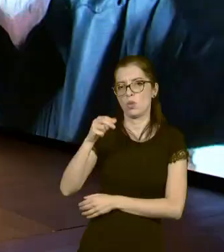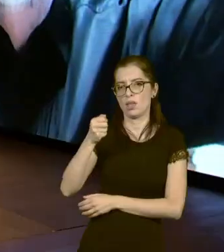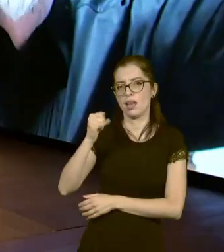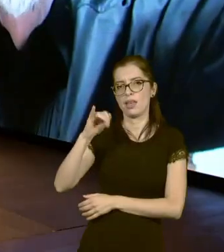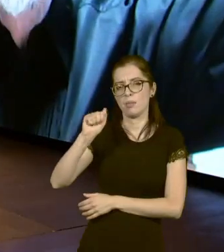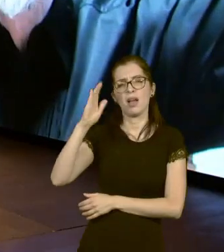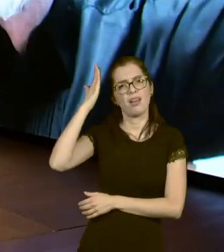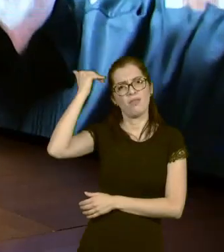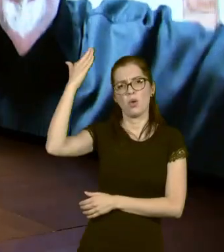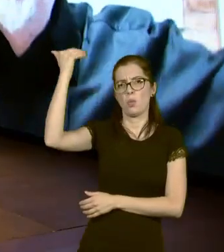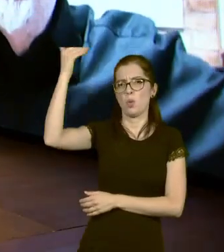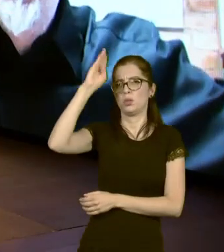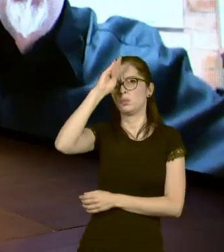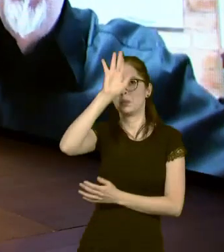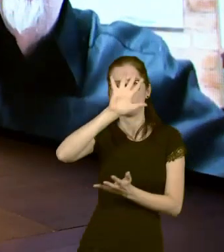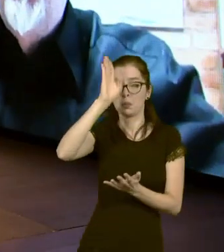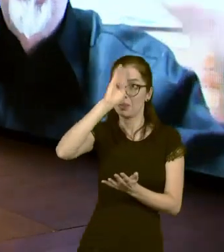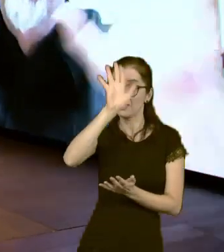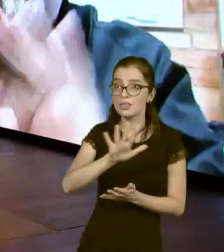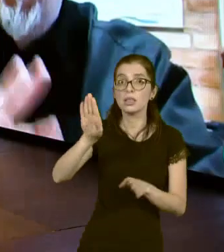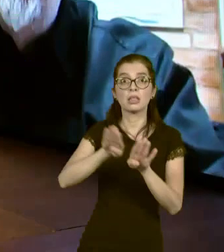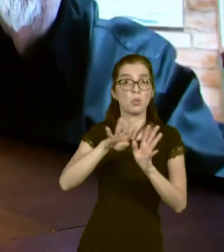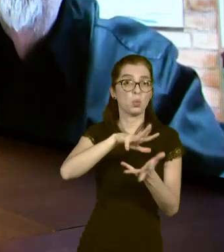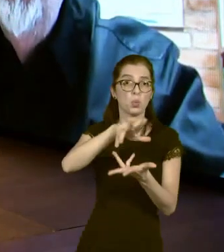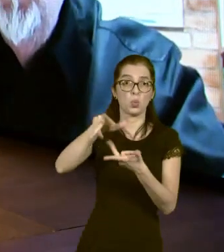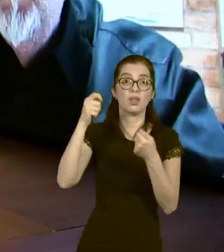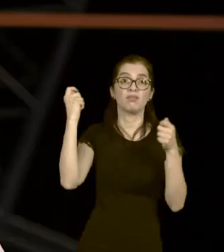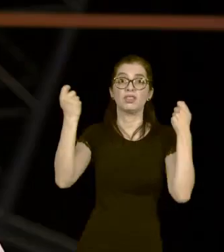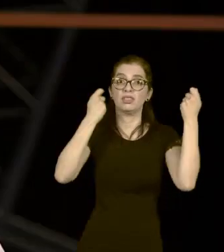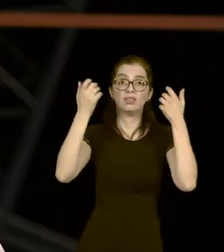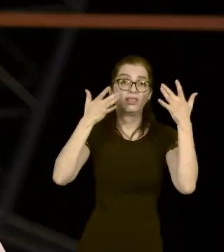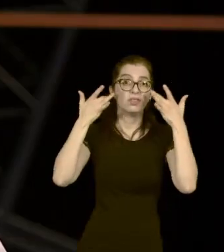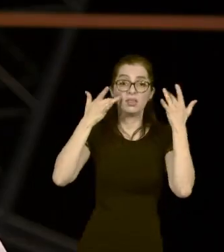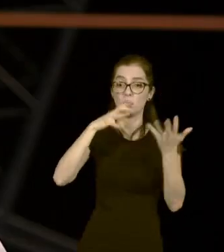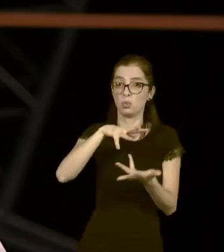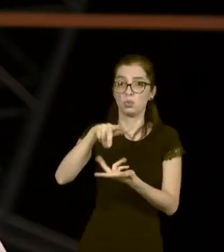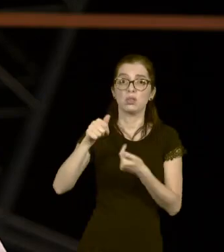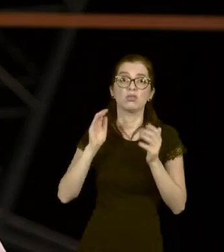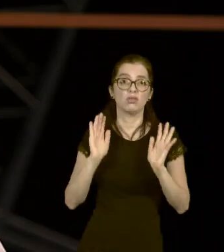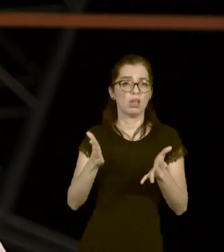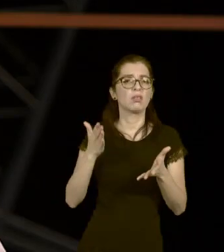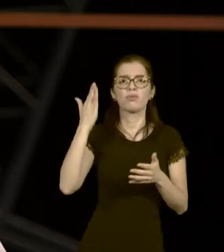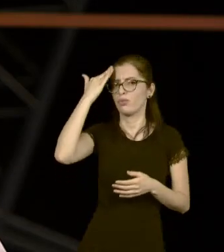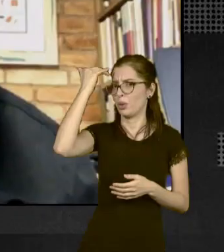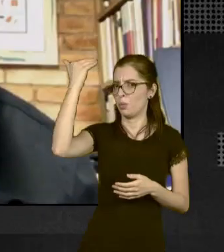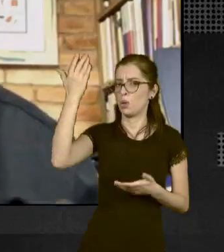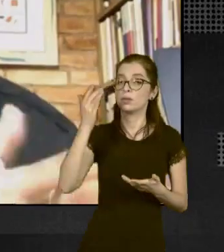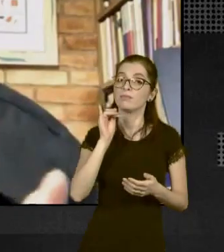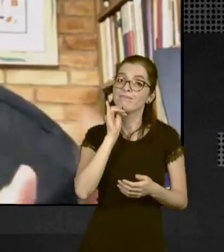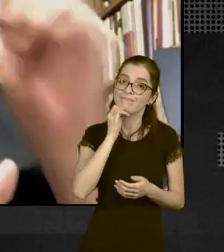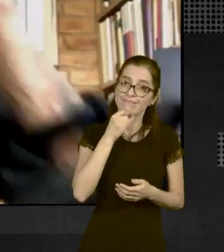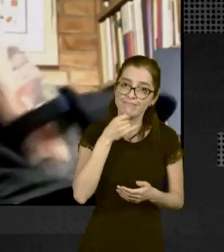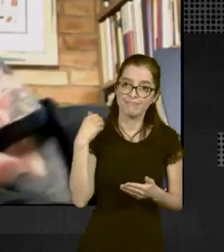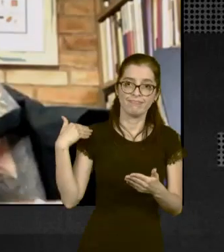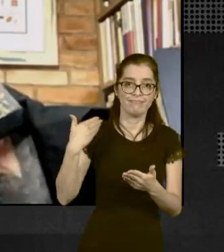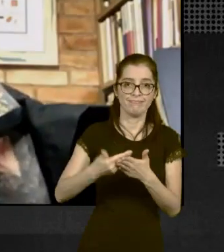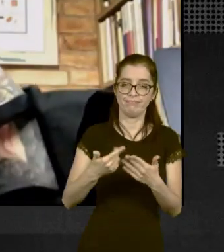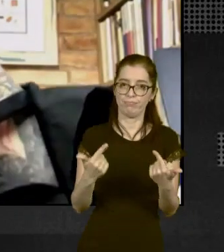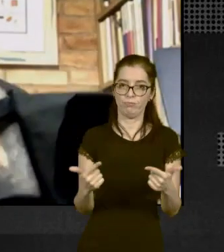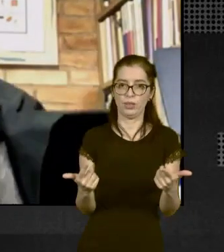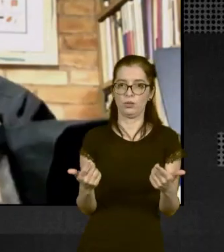Porque o Antunes já tinha feito o Macunaíma dele, aquele original, o primeirão,